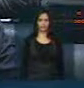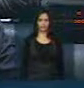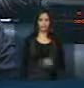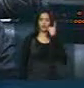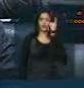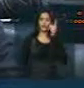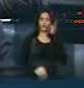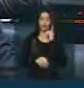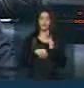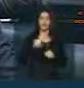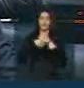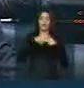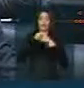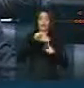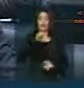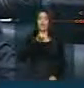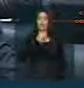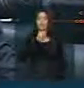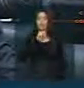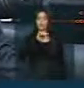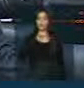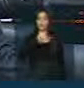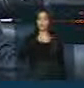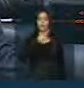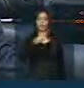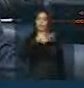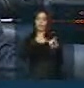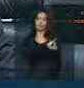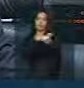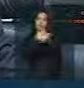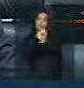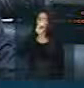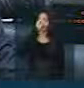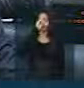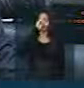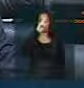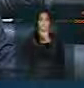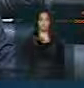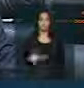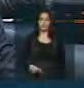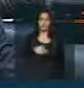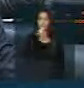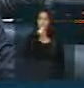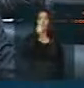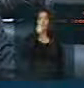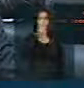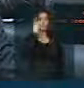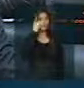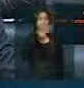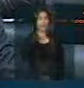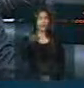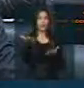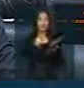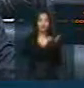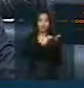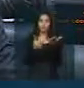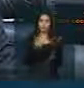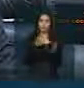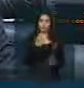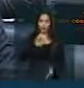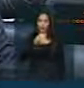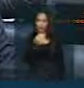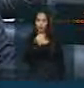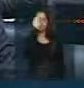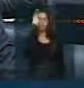Deputado doutor Aloysio, PV Rio de Janeiro. Excelentíssimo senhor presidente, senhoras e senhores parlamentares. Hoje a Folha de São Paulo traz uma matéria que